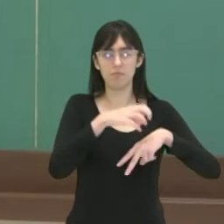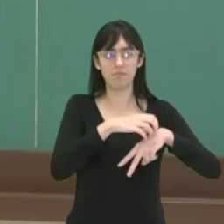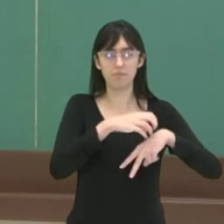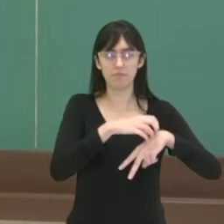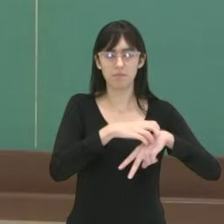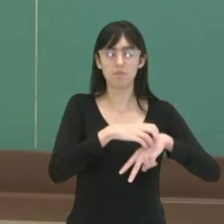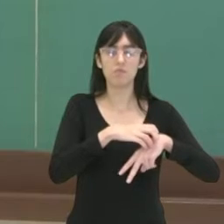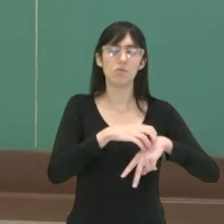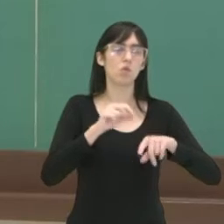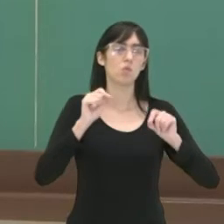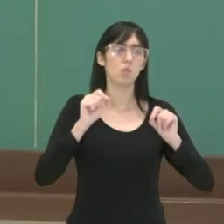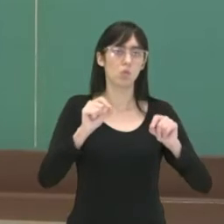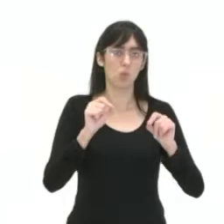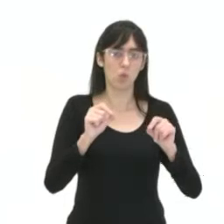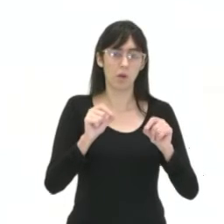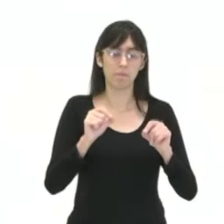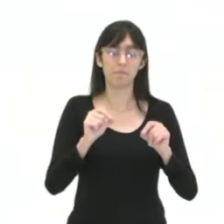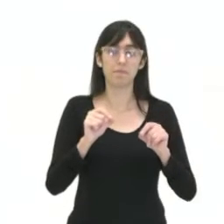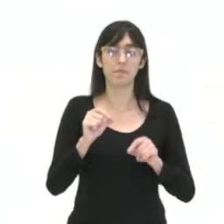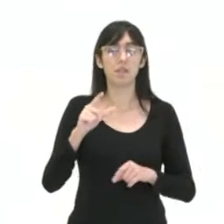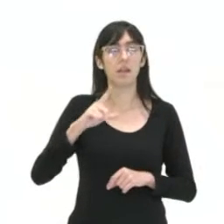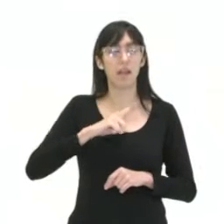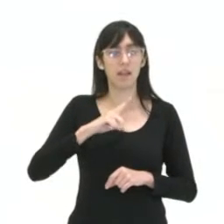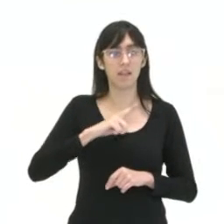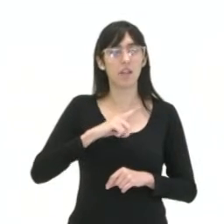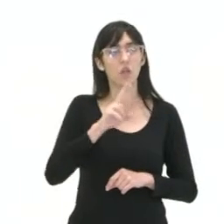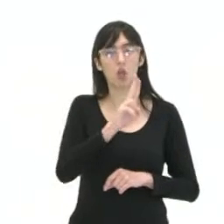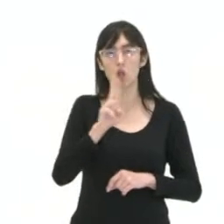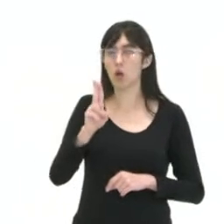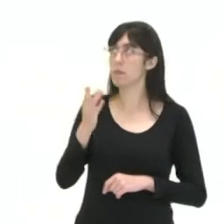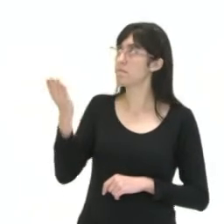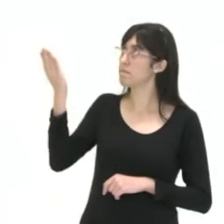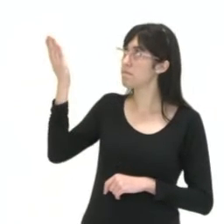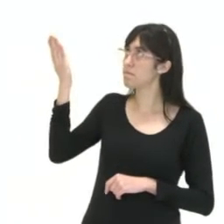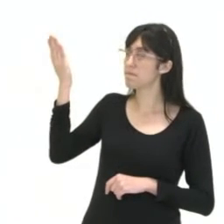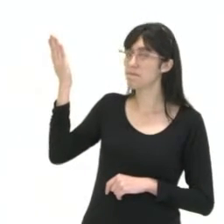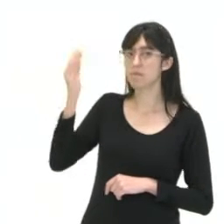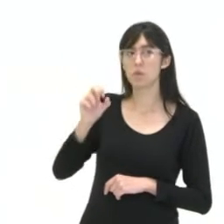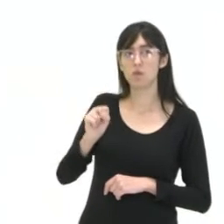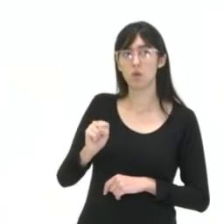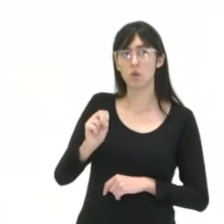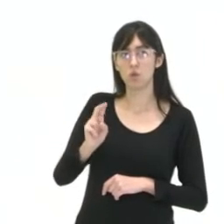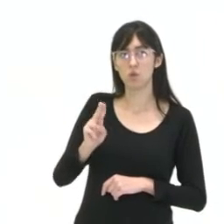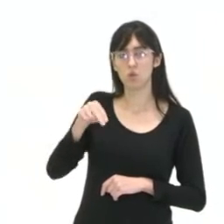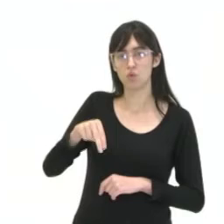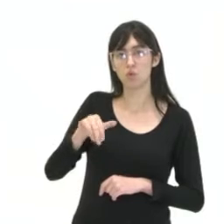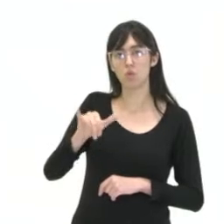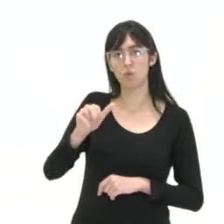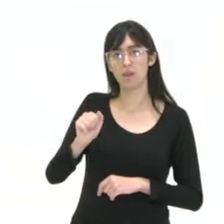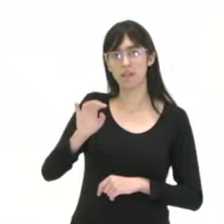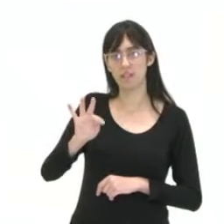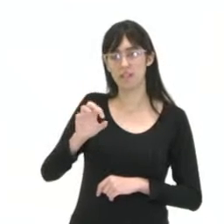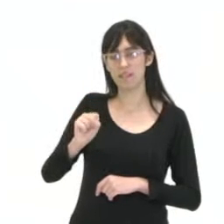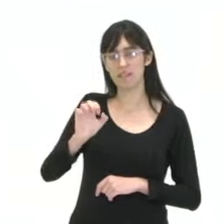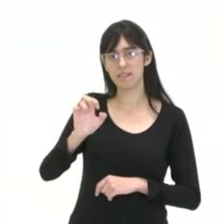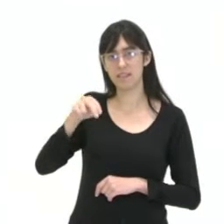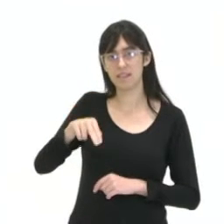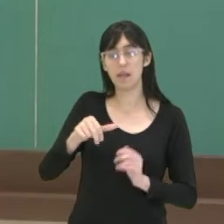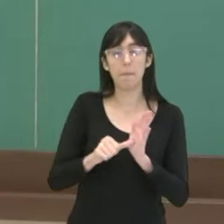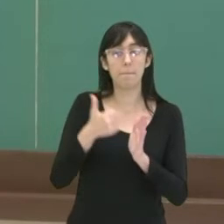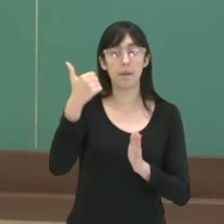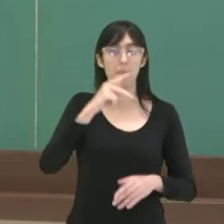monarquia chinesa e nós temos Sun Yat-sen nomeado o primeiro presidente